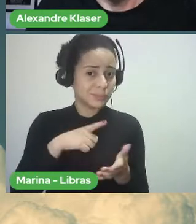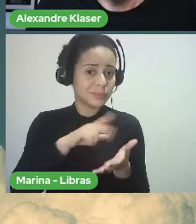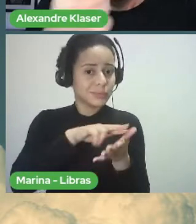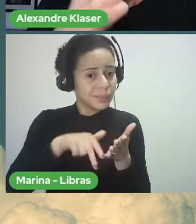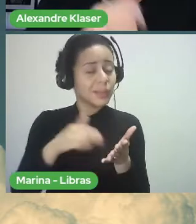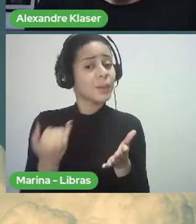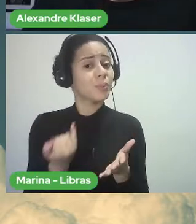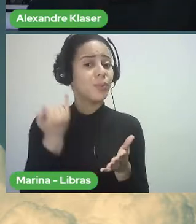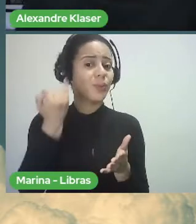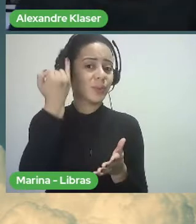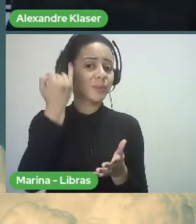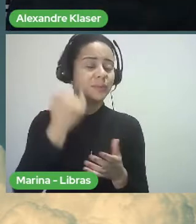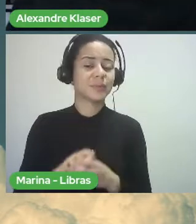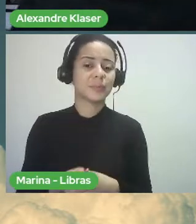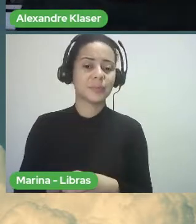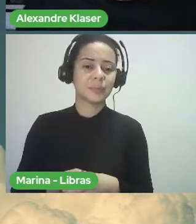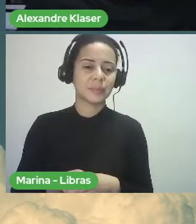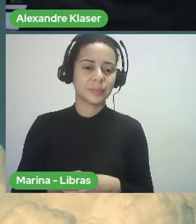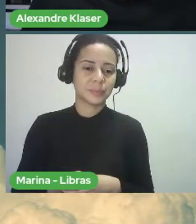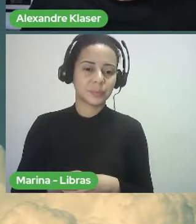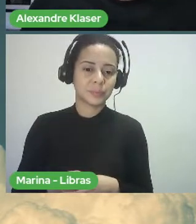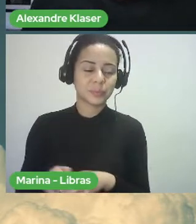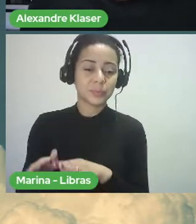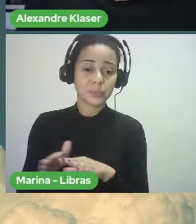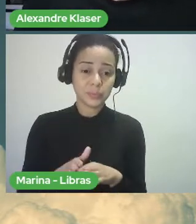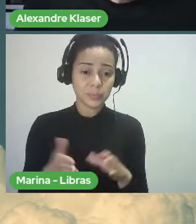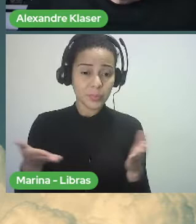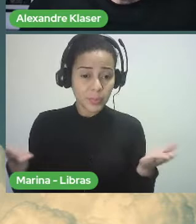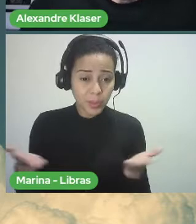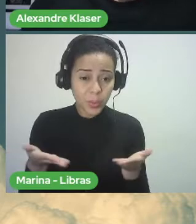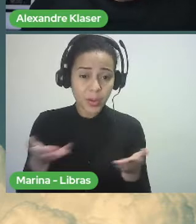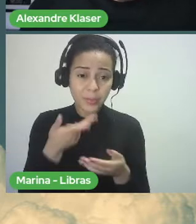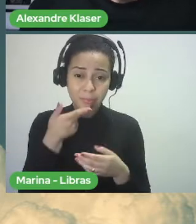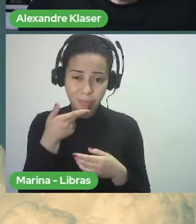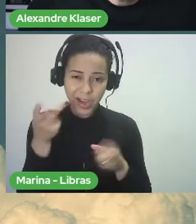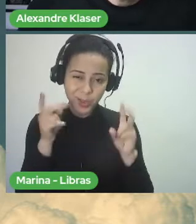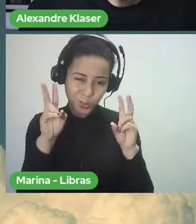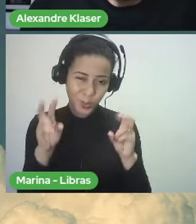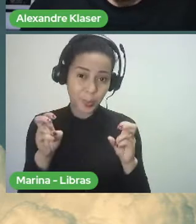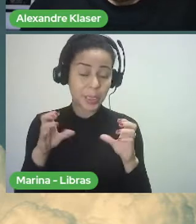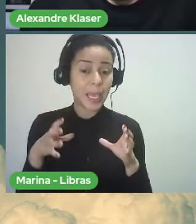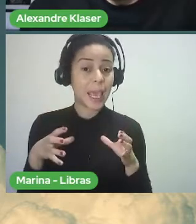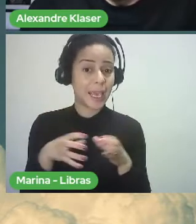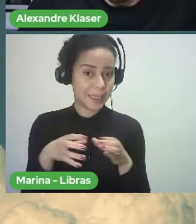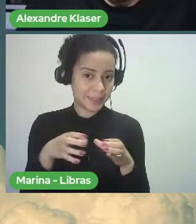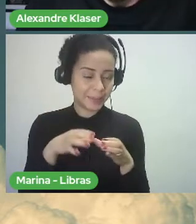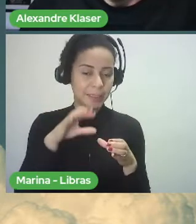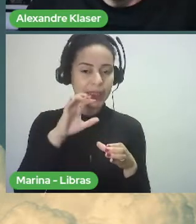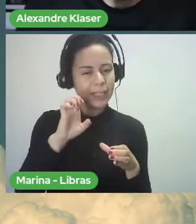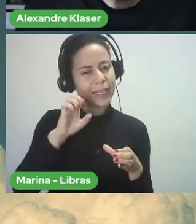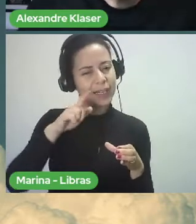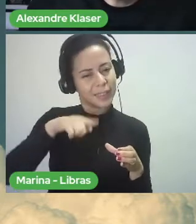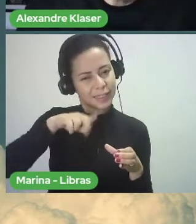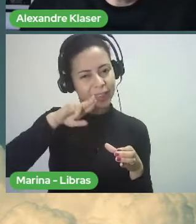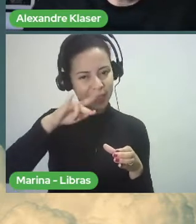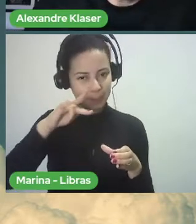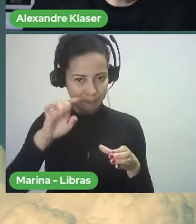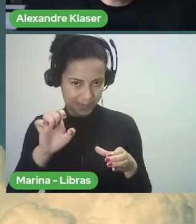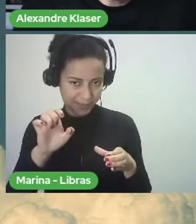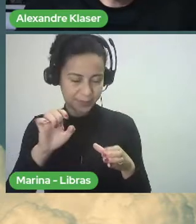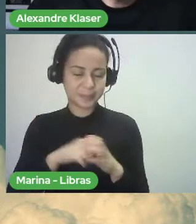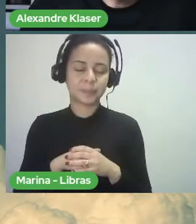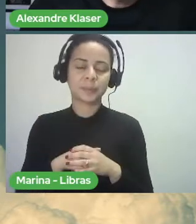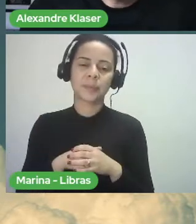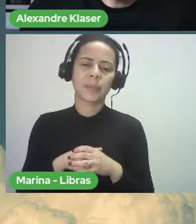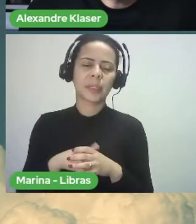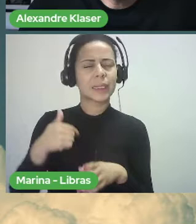consideração. Então, agora vamos falar dos impactos para as equipes. Quando eu falo equipes aqui, originalmente eu pensei muito em